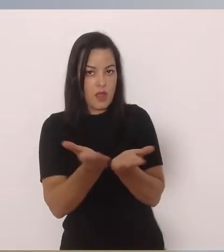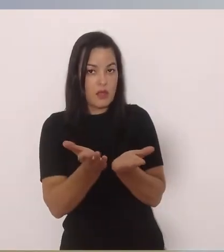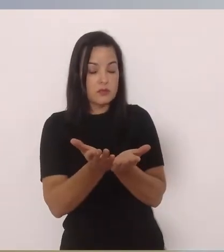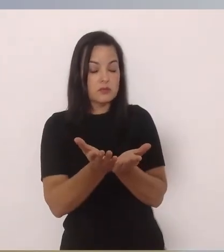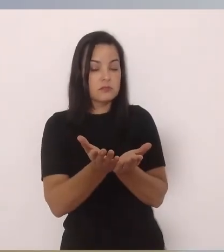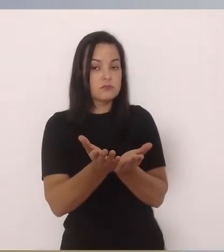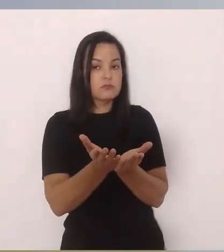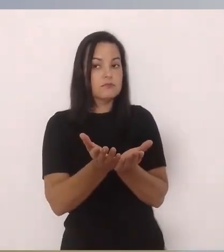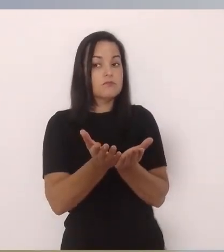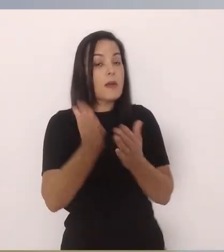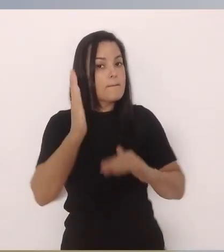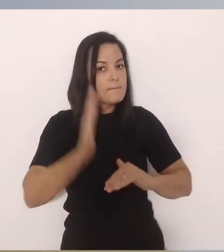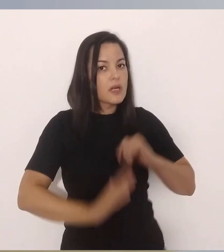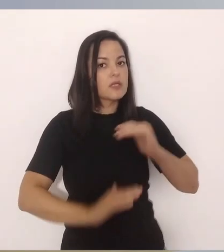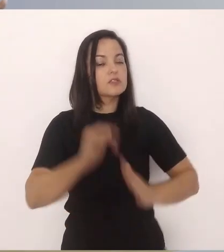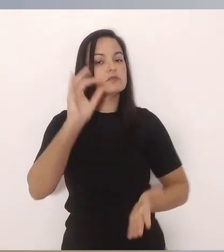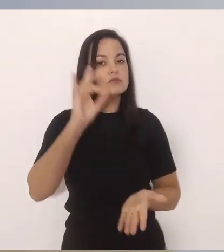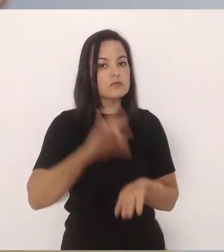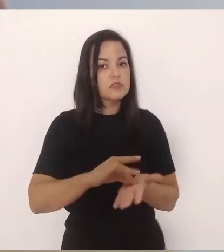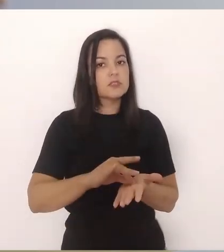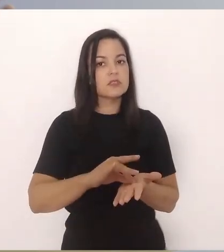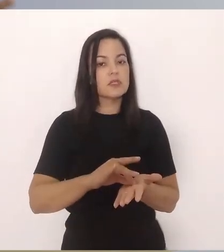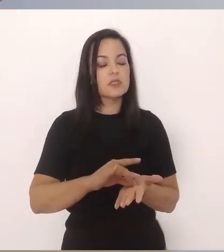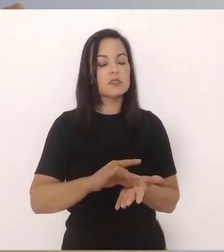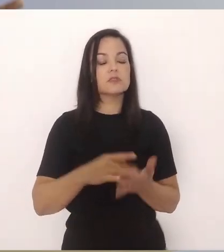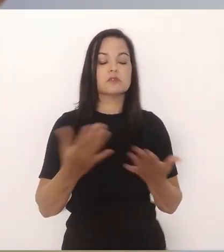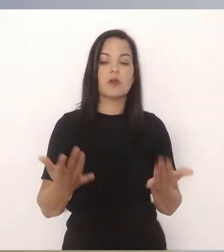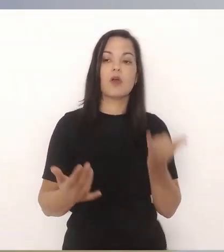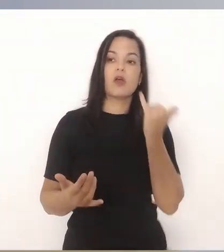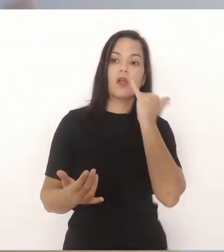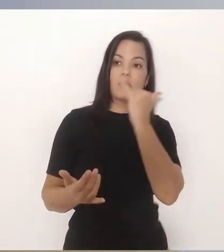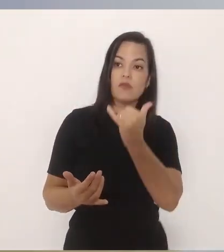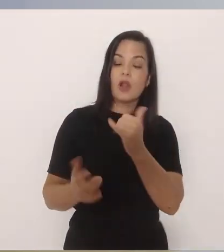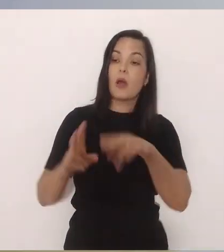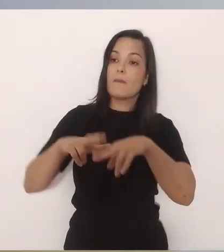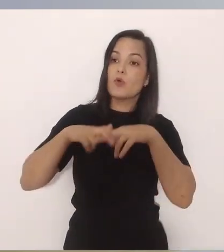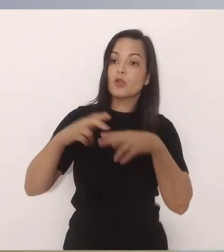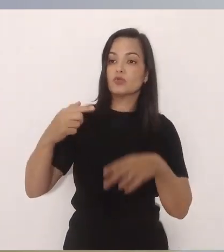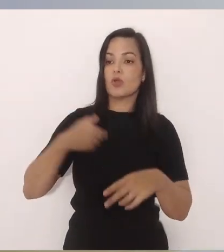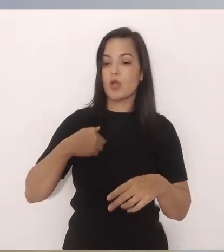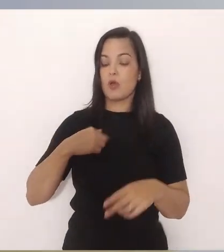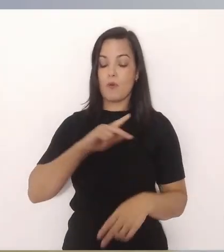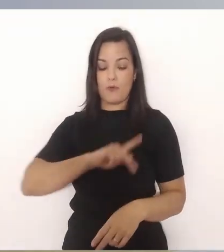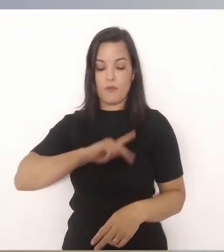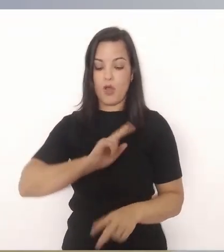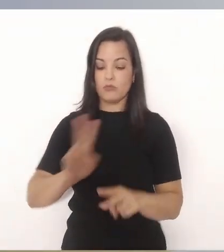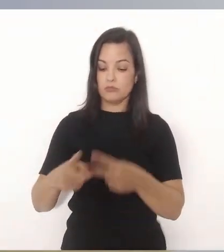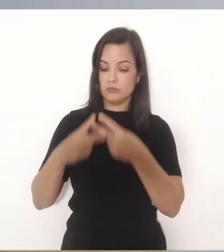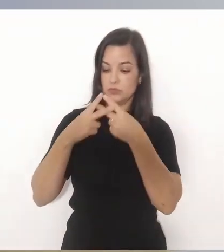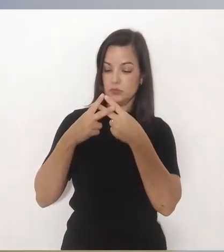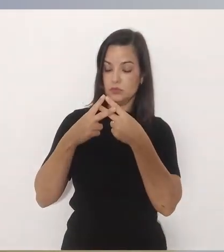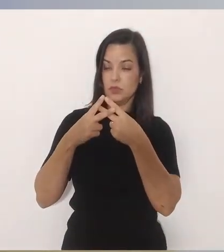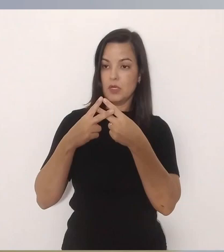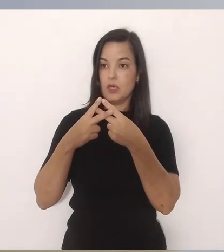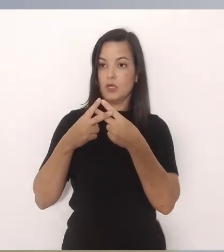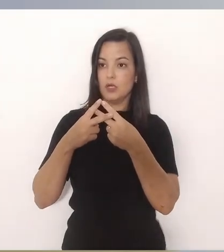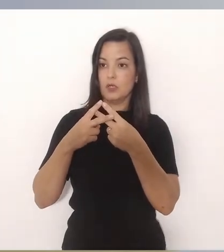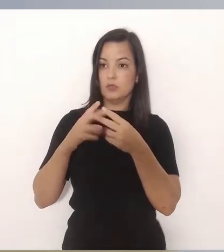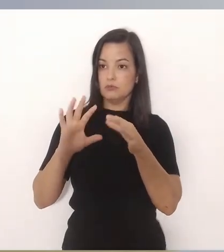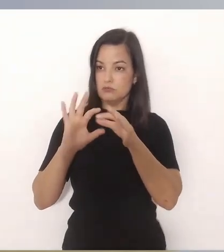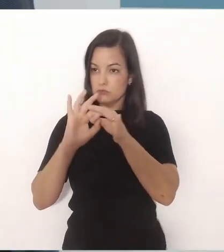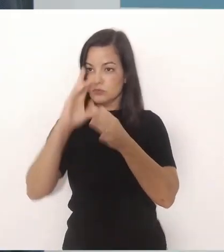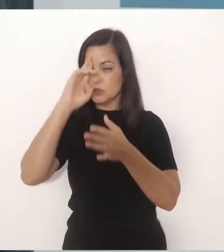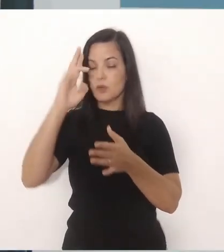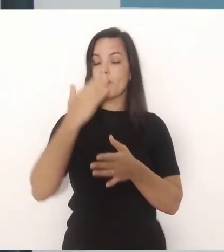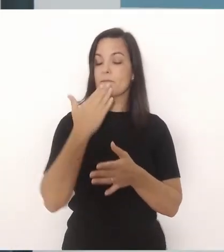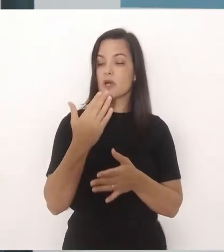por isso, baseado em tudo que nós vimos, eu, Paulo, prisioneiro no Senhor, peço que vocês vivam de maneira digna da